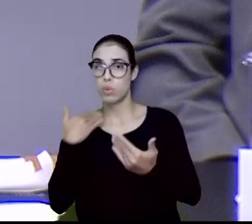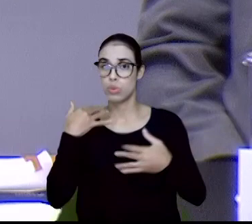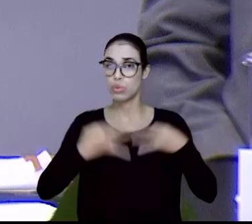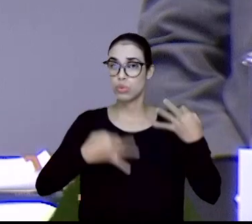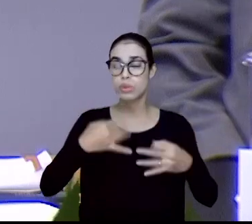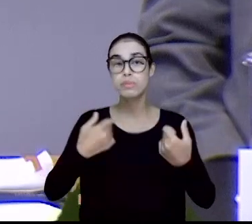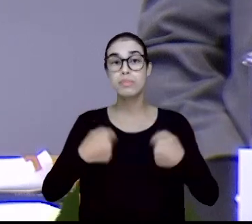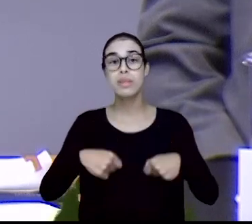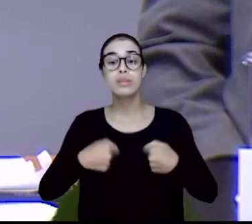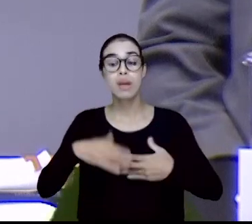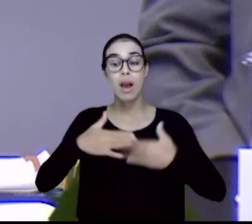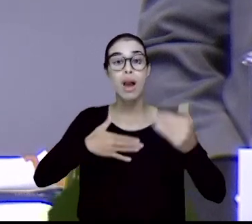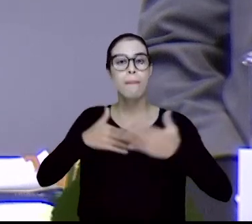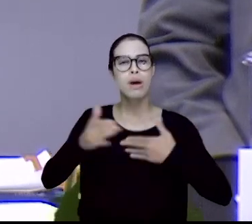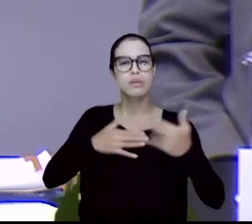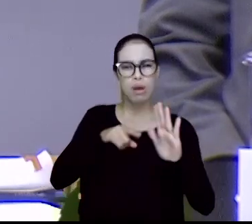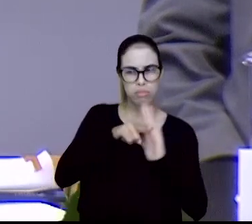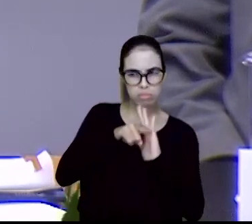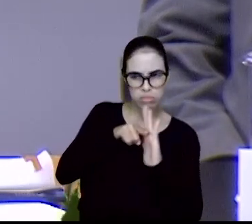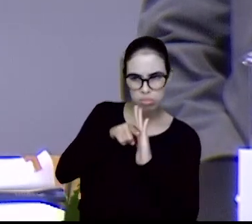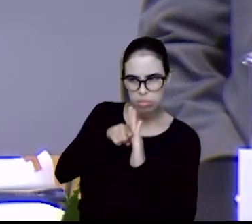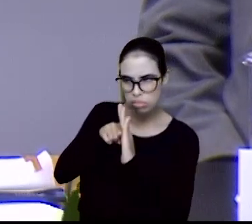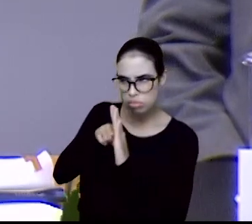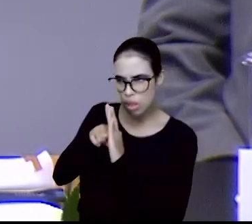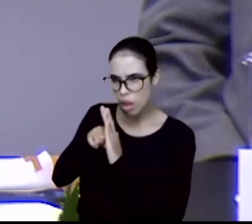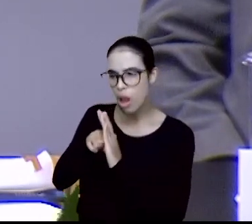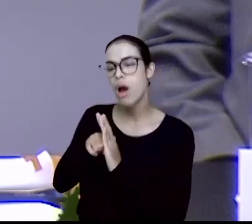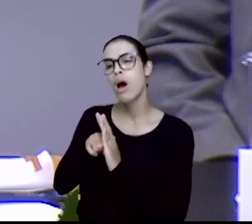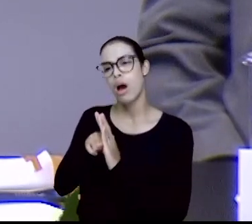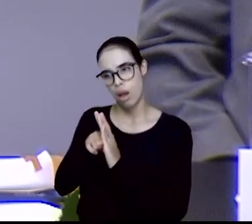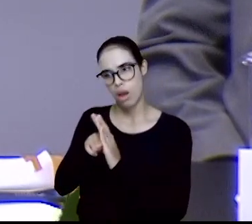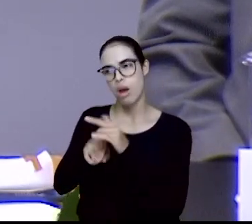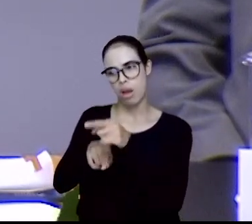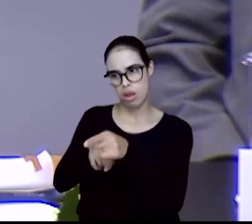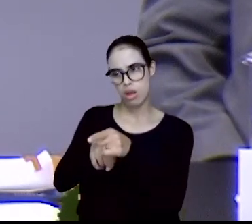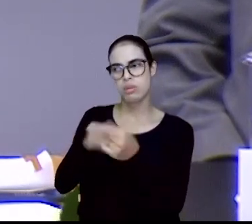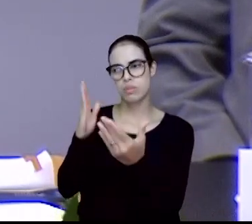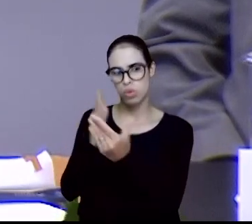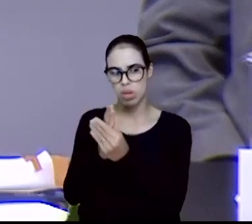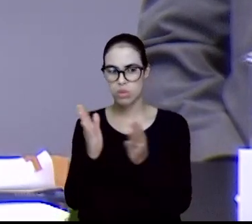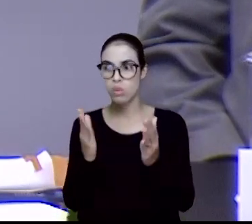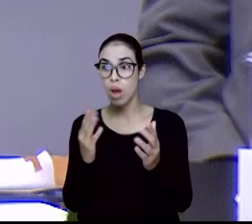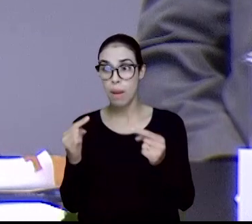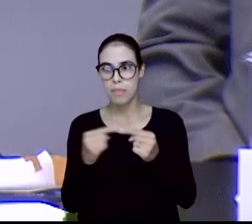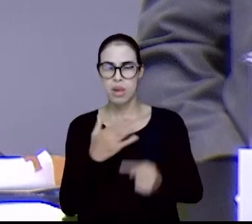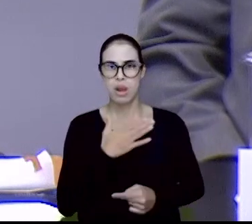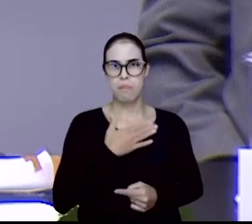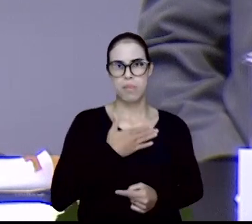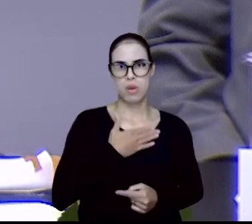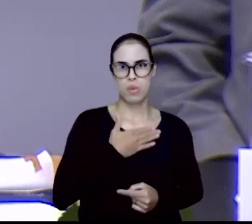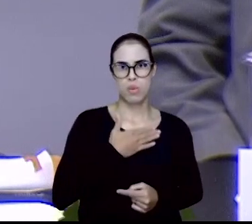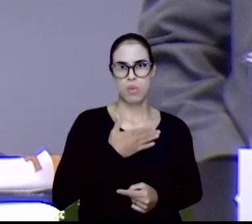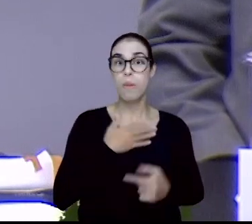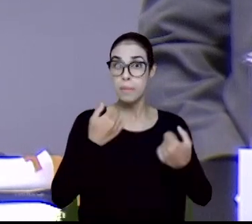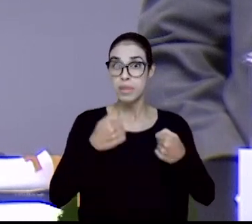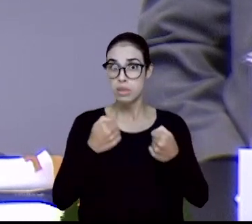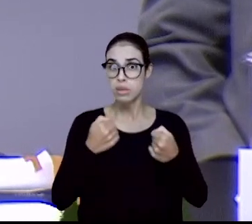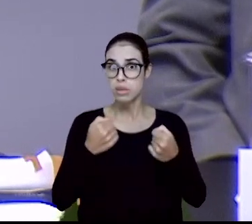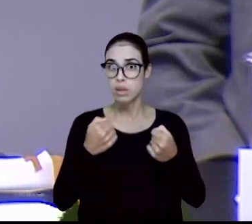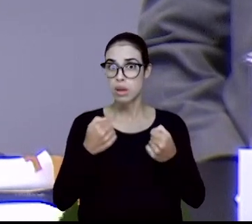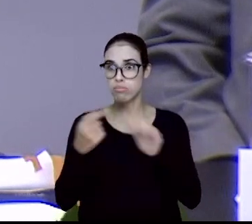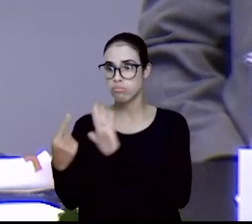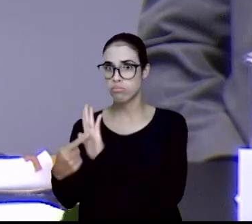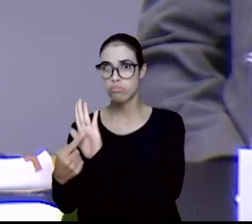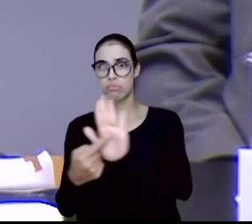de enquadrar o seu caso ou num precedente já existente, ou de fazer a distinção adequada, do